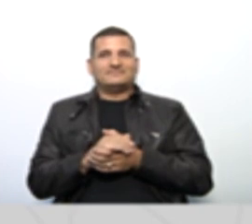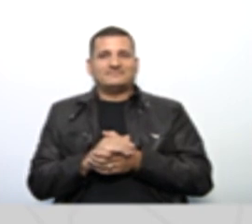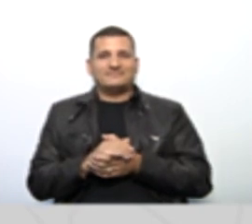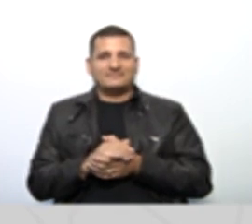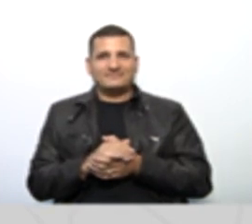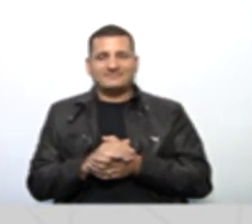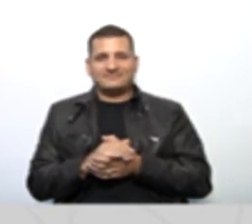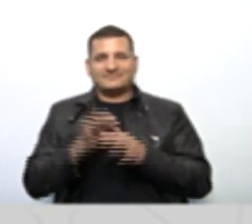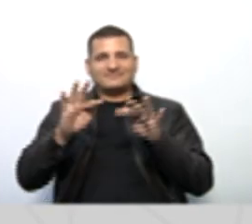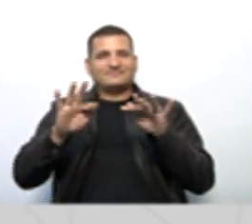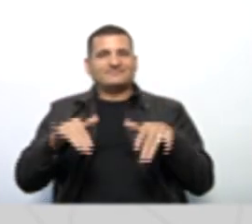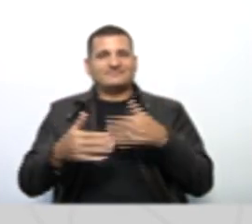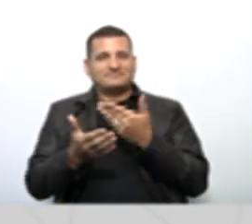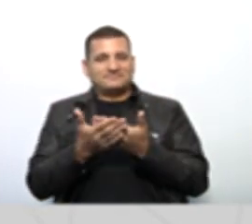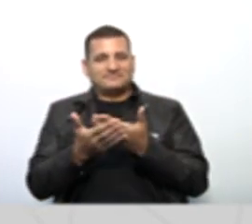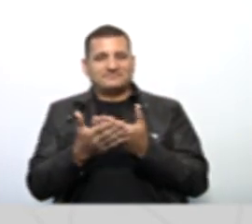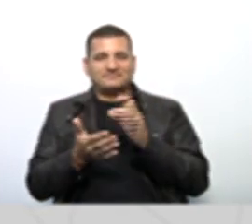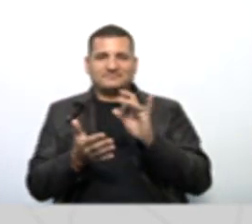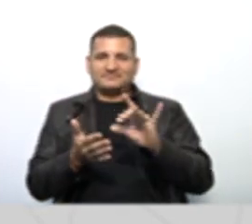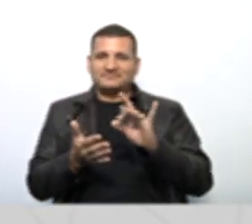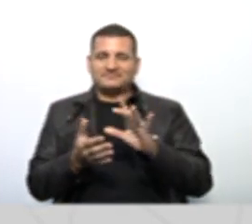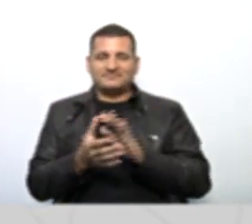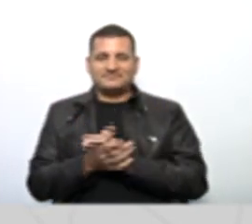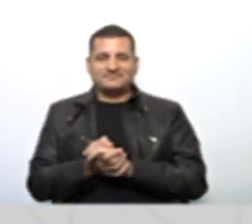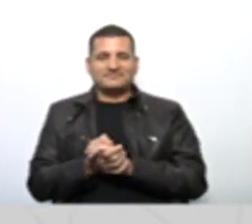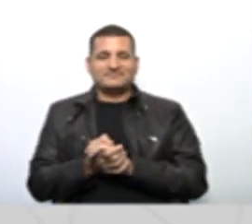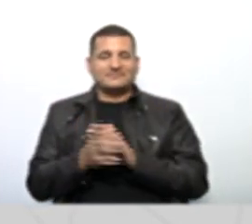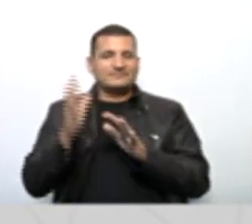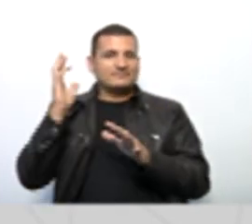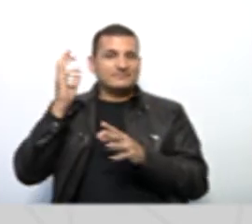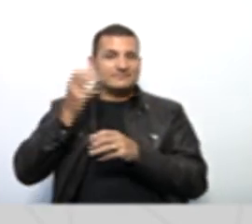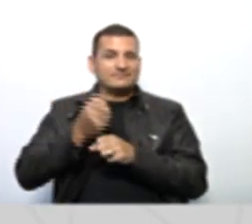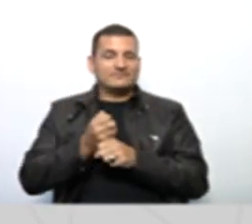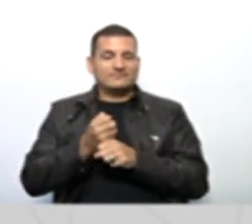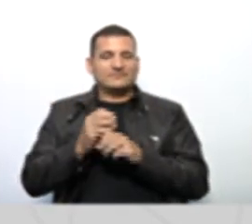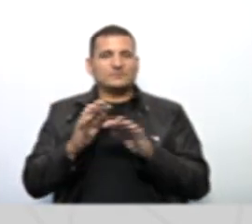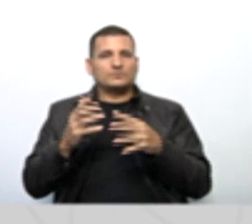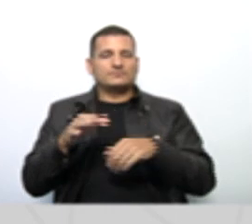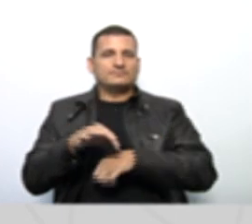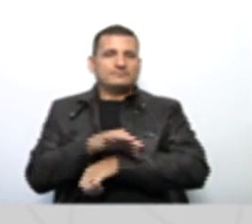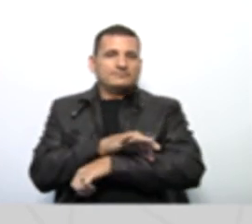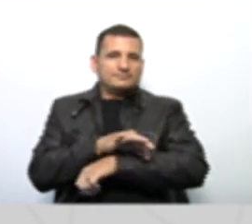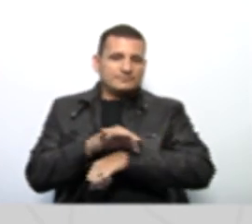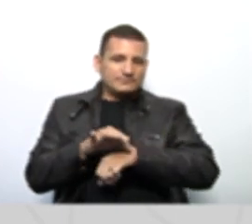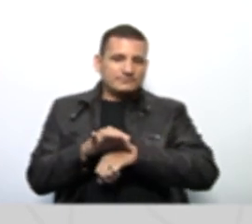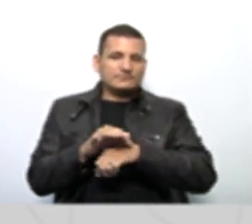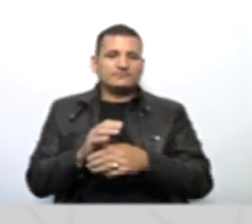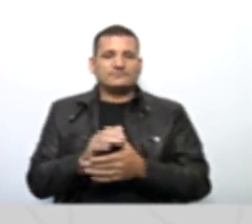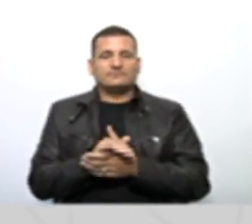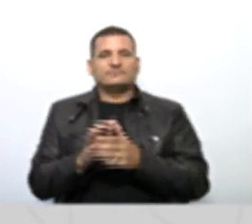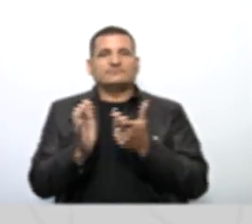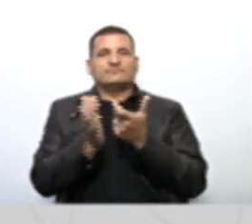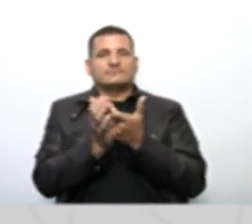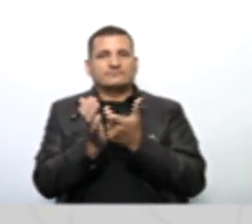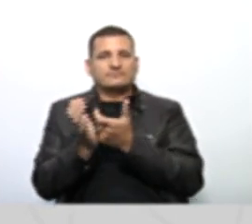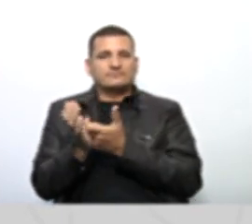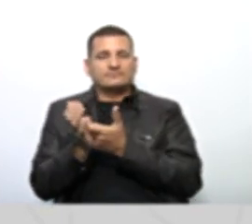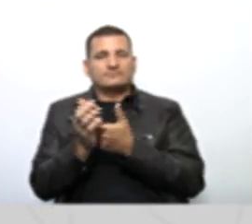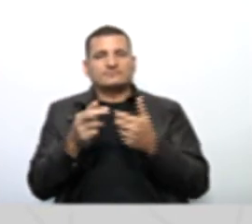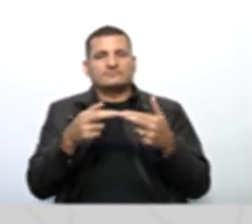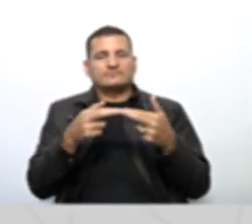ela faça o fim da aula pessoa que nós vamos revisar a questão de arquitetura classificação de redes